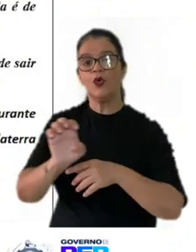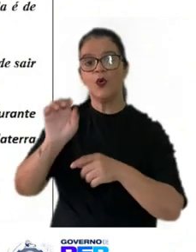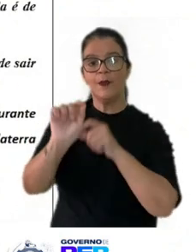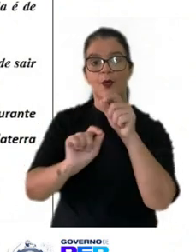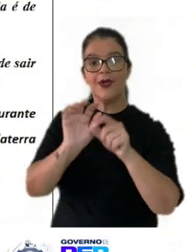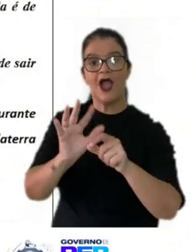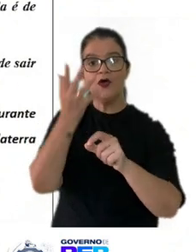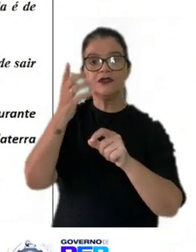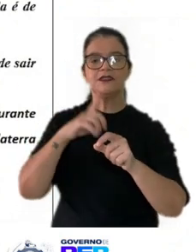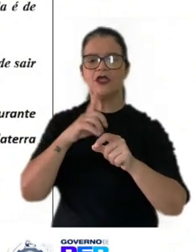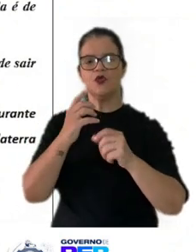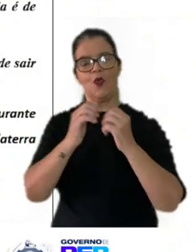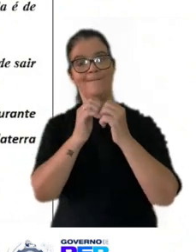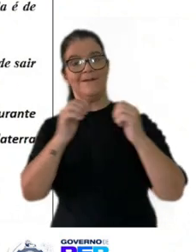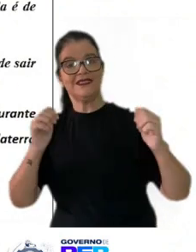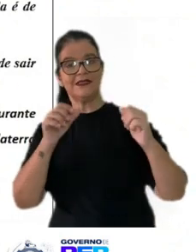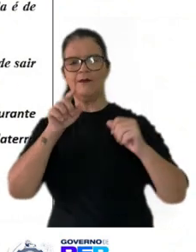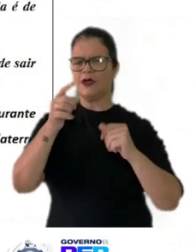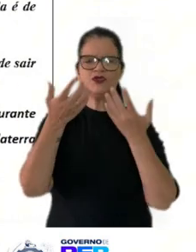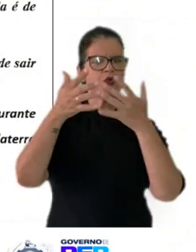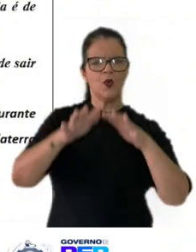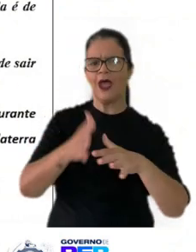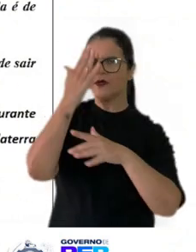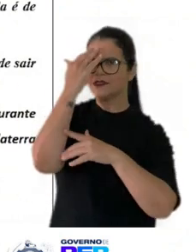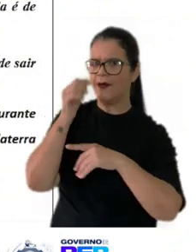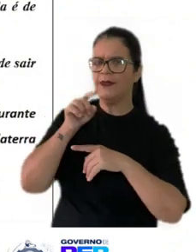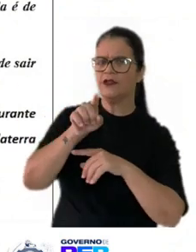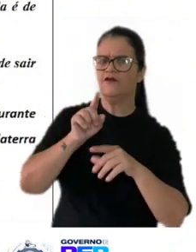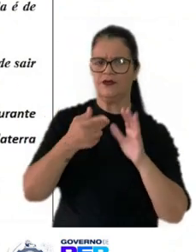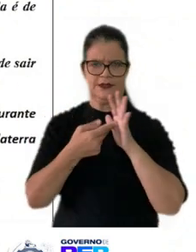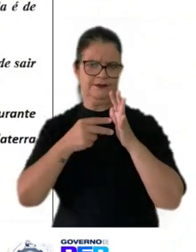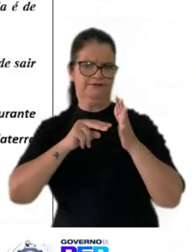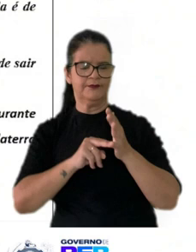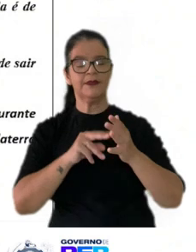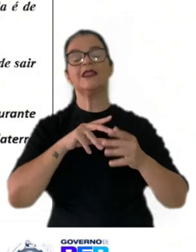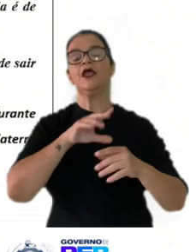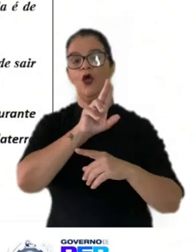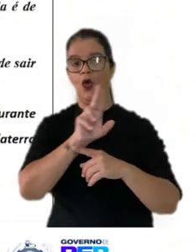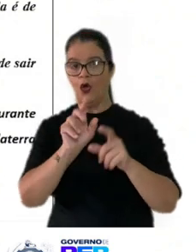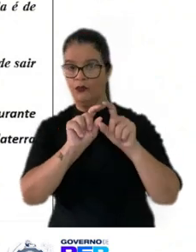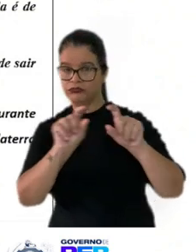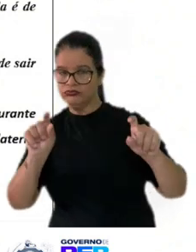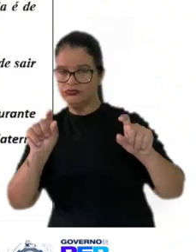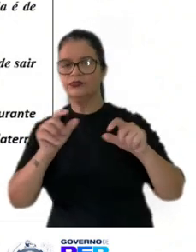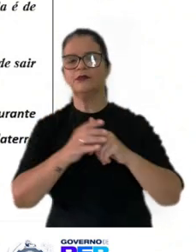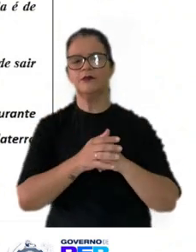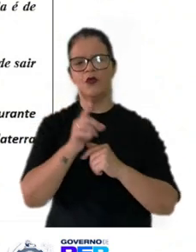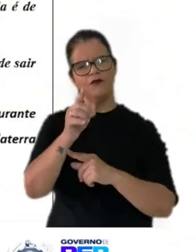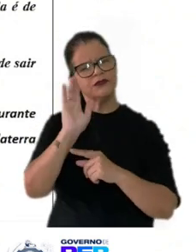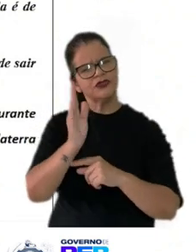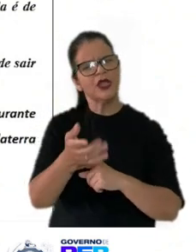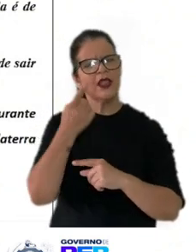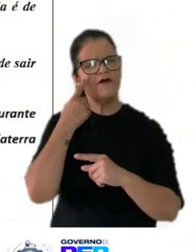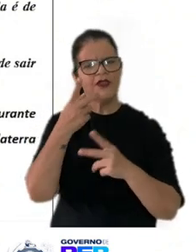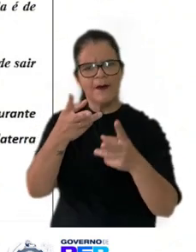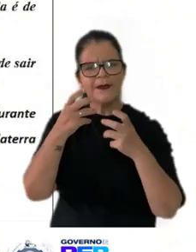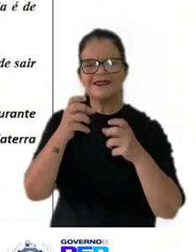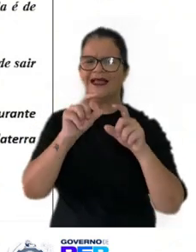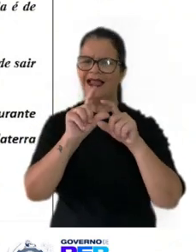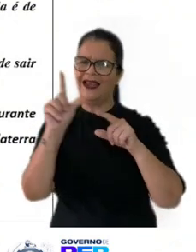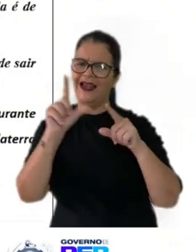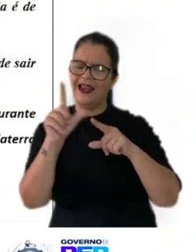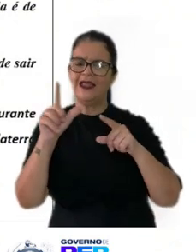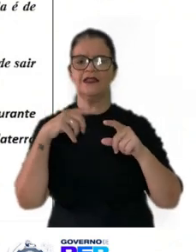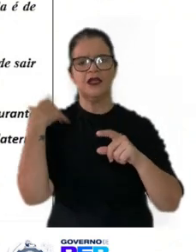separando de você não quero mais saber de você and it hurts vocês já devem ter visto tem muita letra de música esse verbo